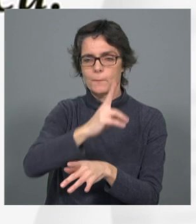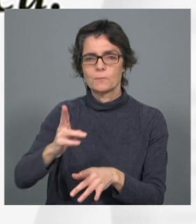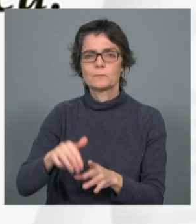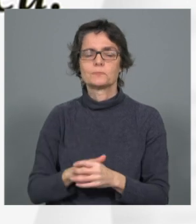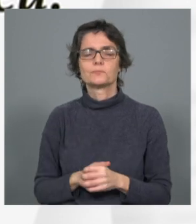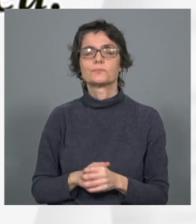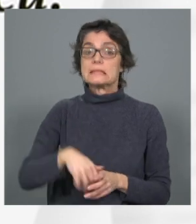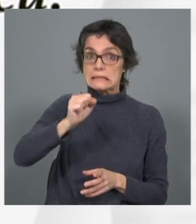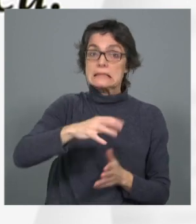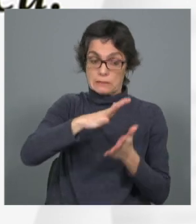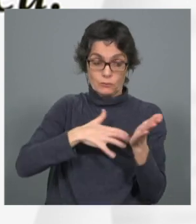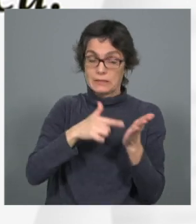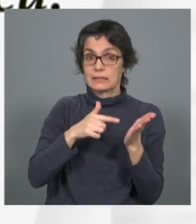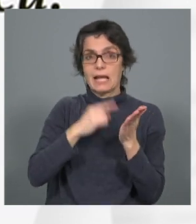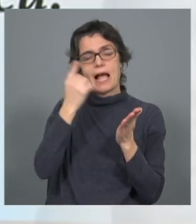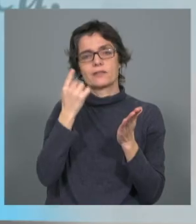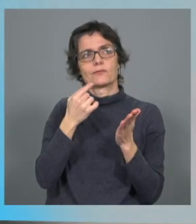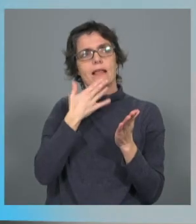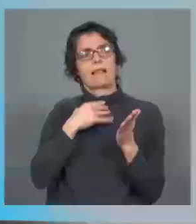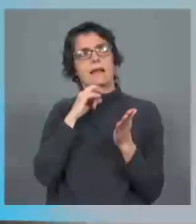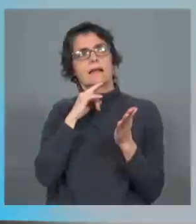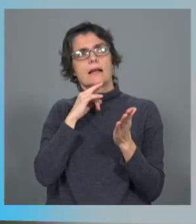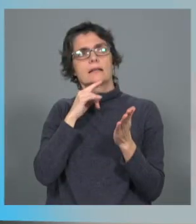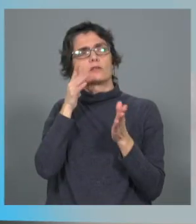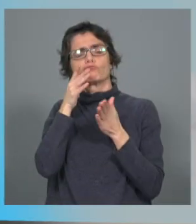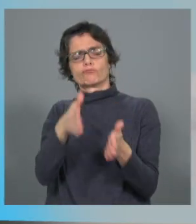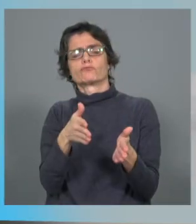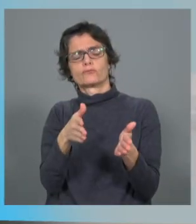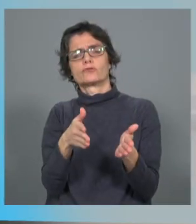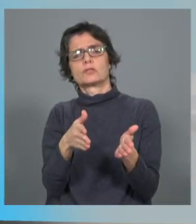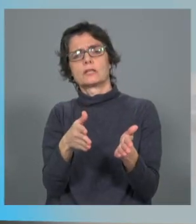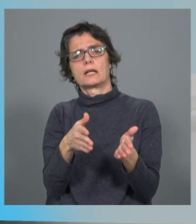é ficarmos focados num ponto que é importante, que é